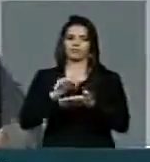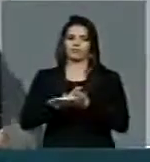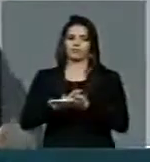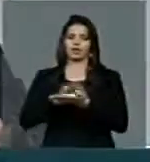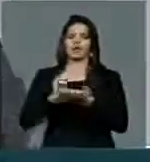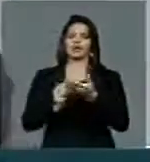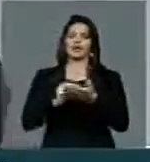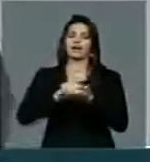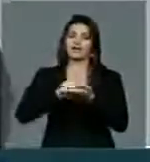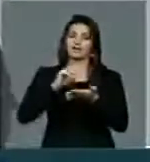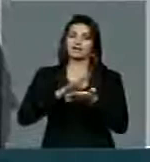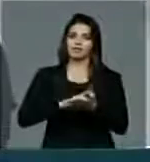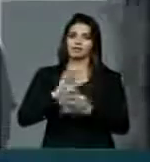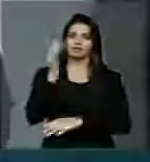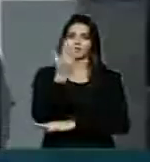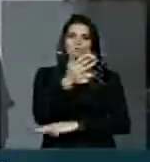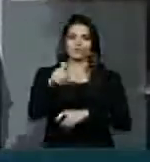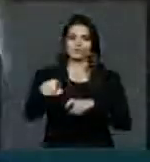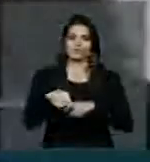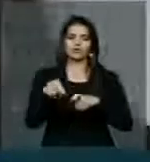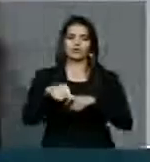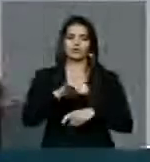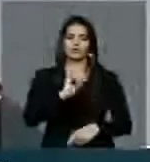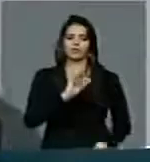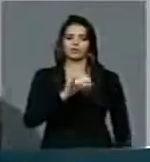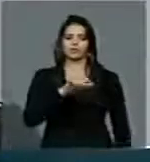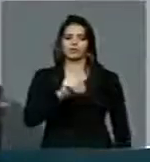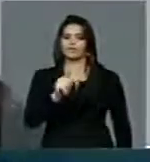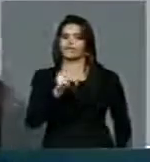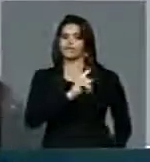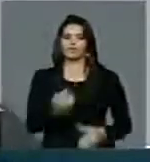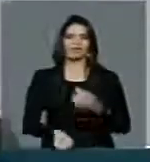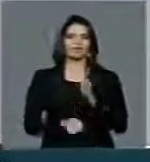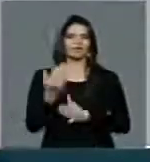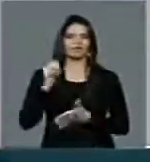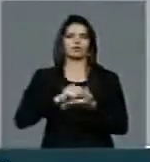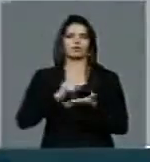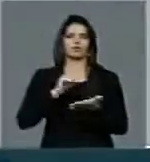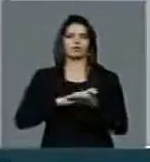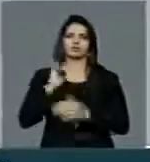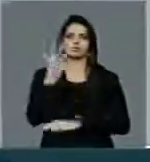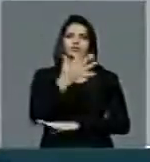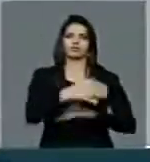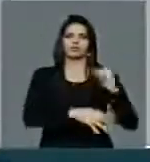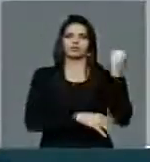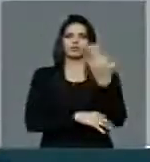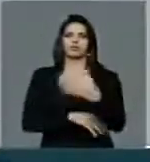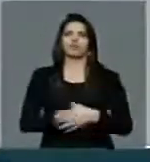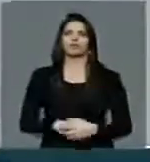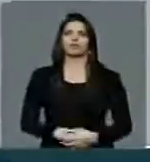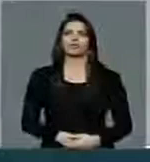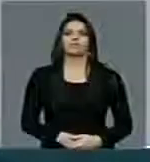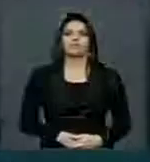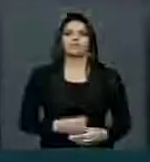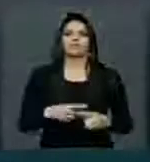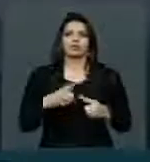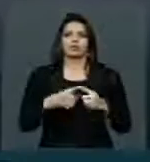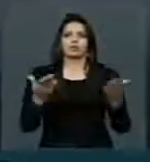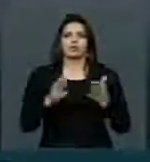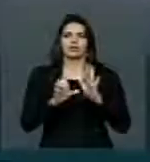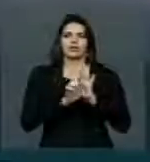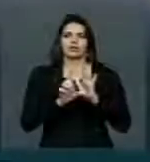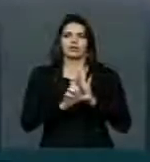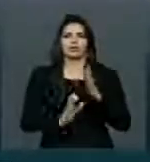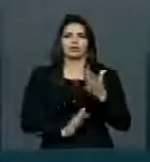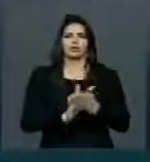O IBAMA não implementará cadastro ambiental rural, nos termos da lei aprovado por esta Casa. Estou